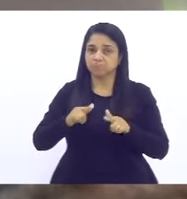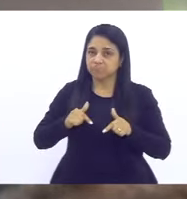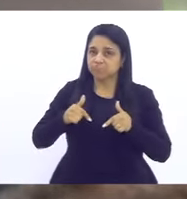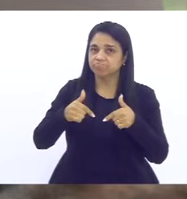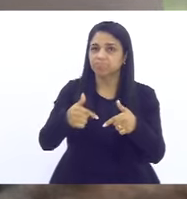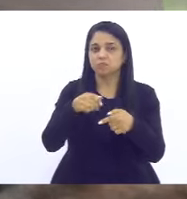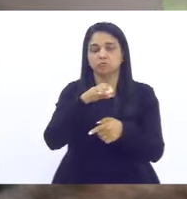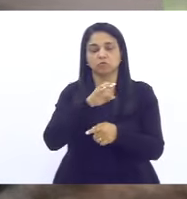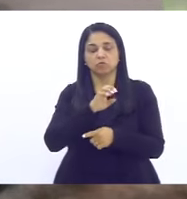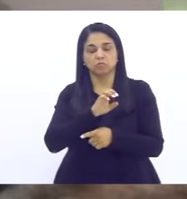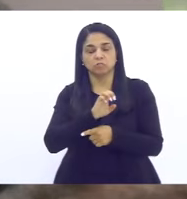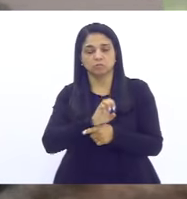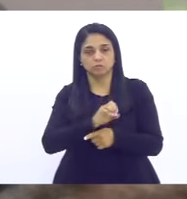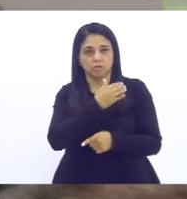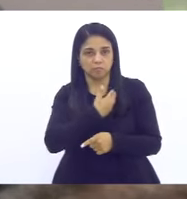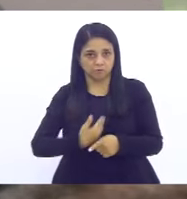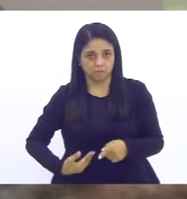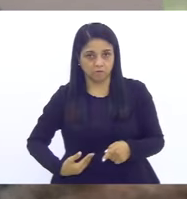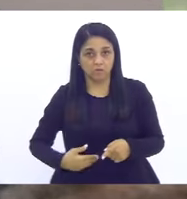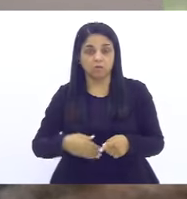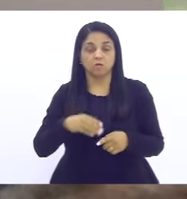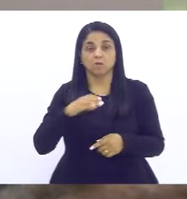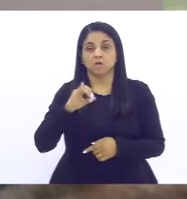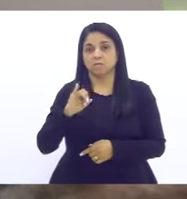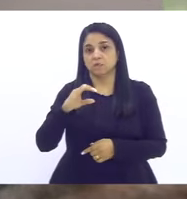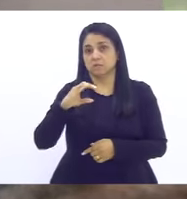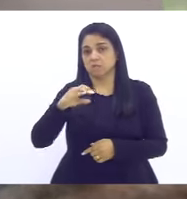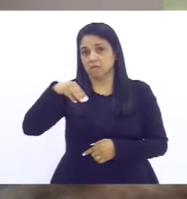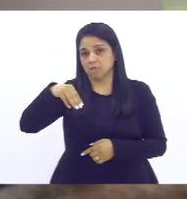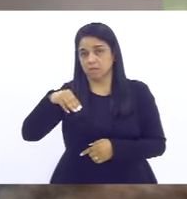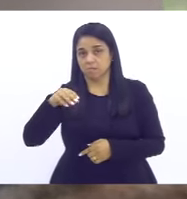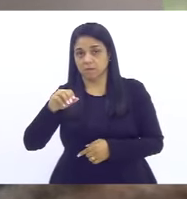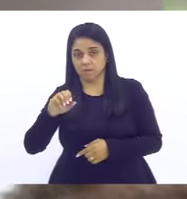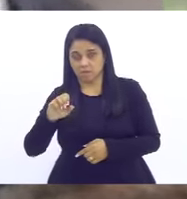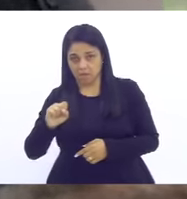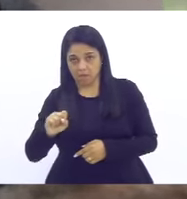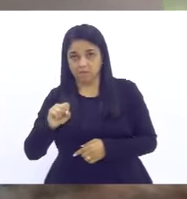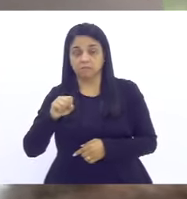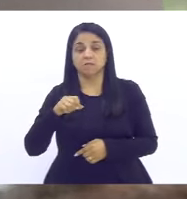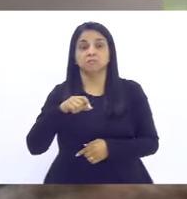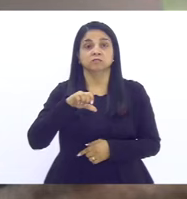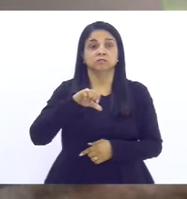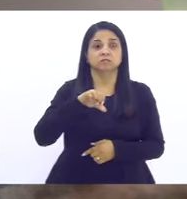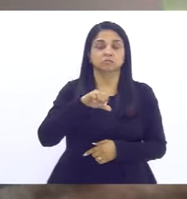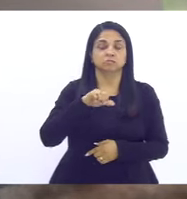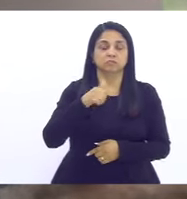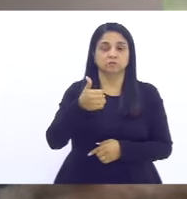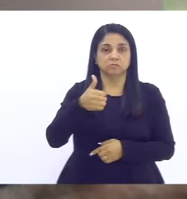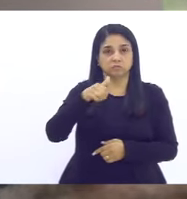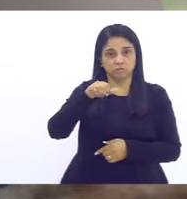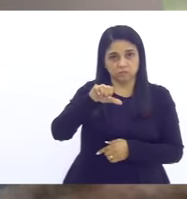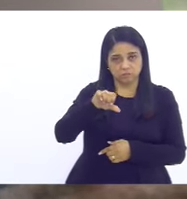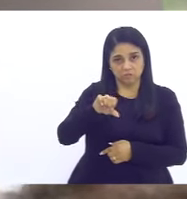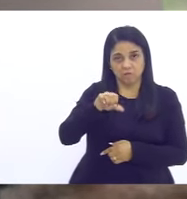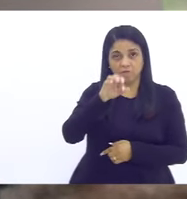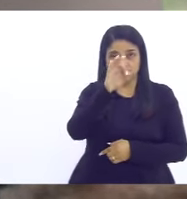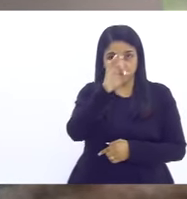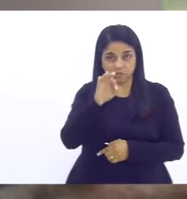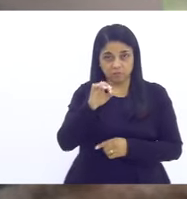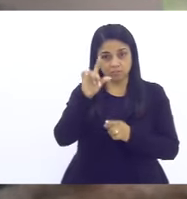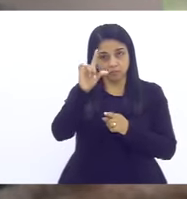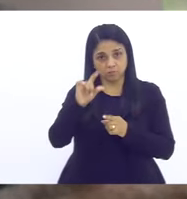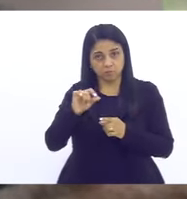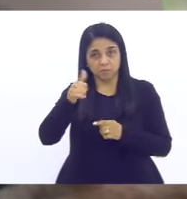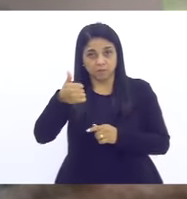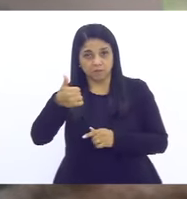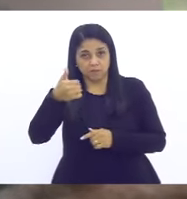transformar o nosso ICMS de 19% para 13%. É o nosso momento de crescimento do nosso estado e nós estamos